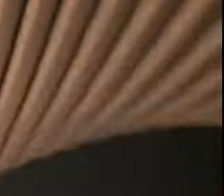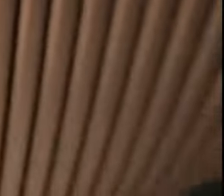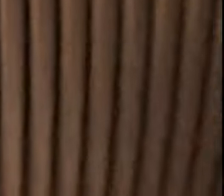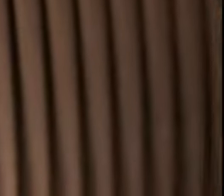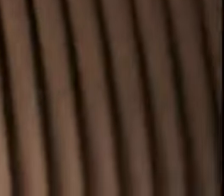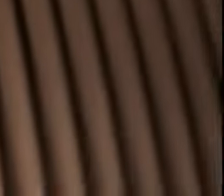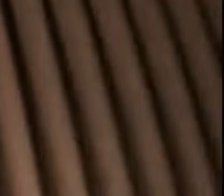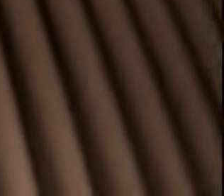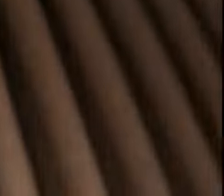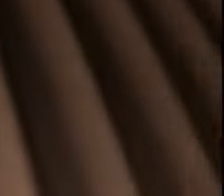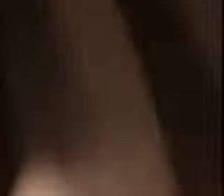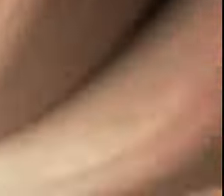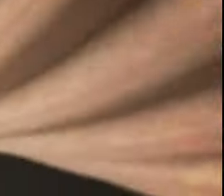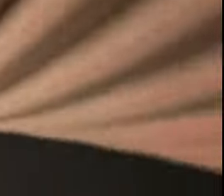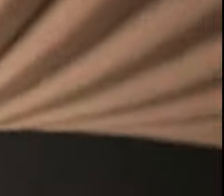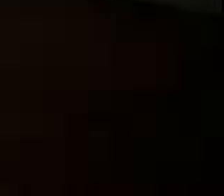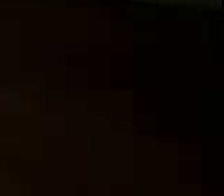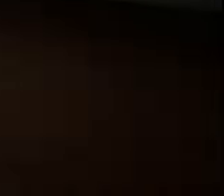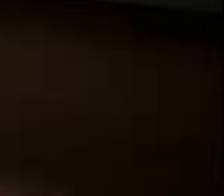E aí